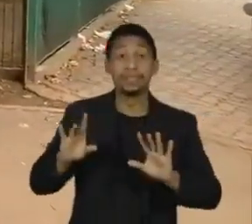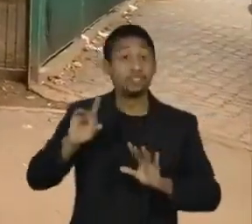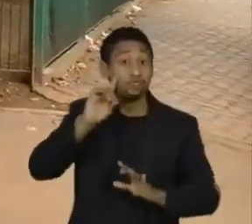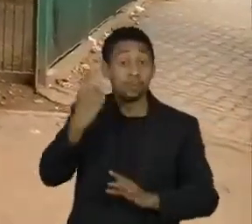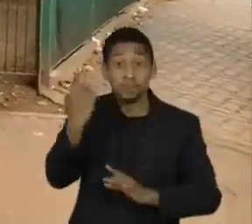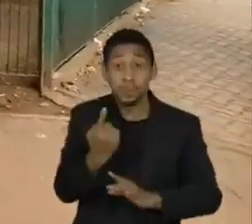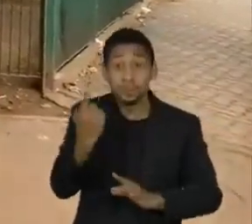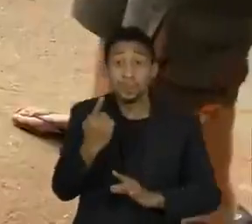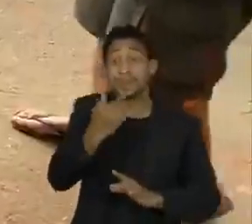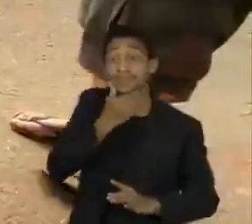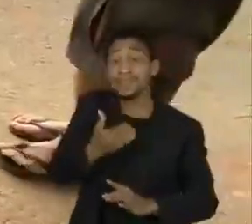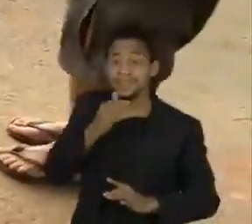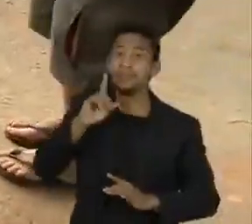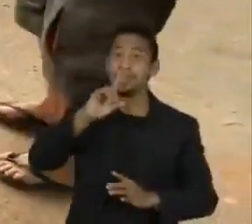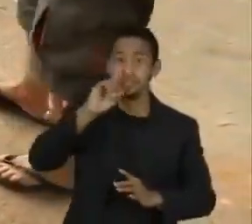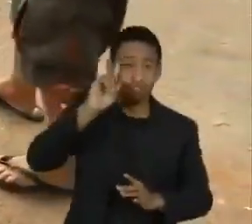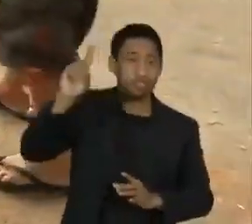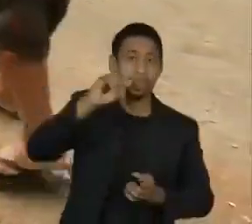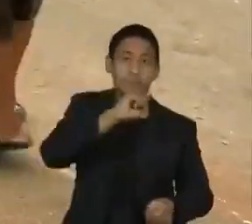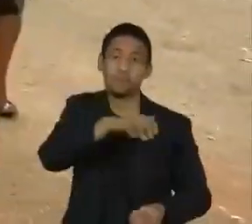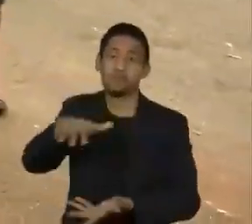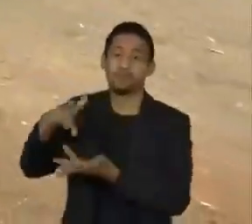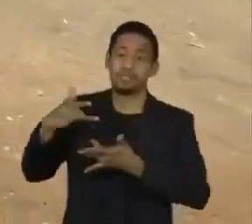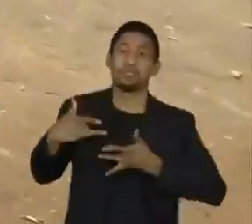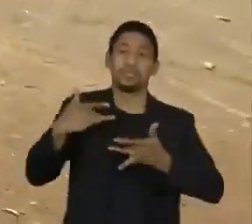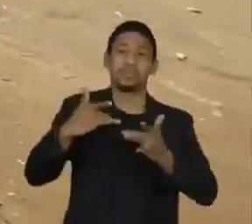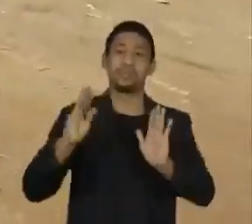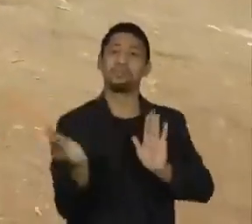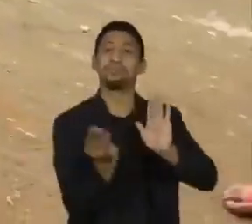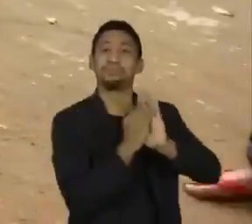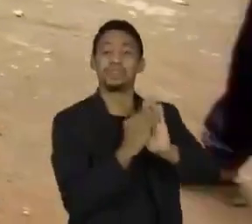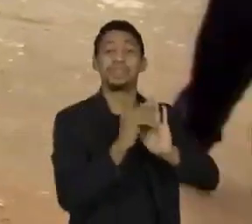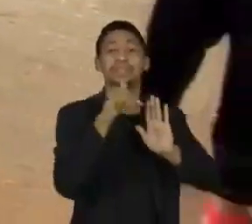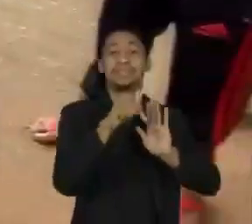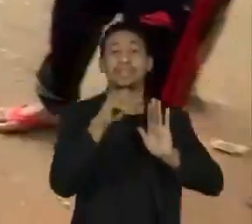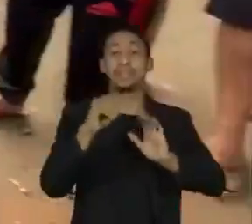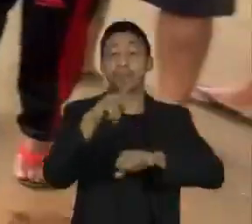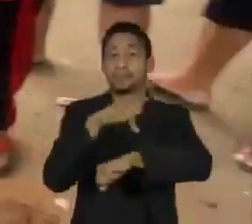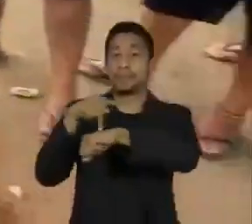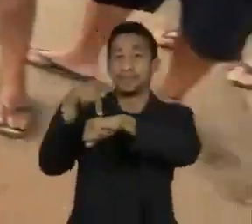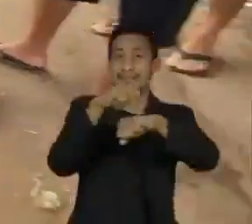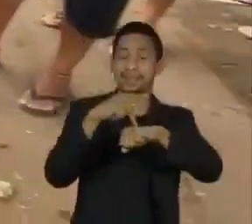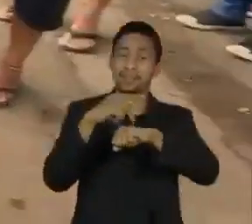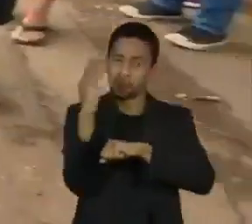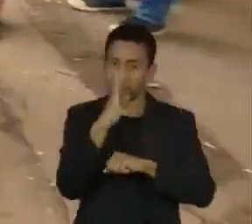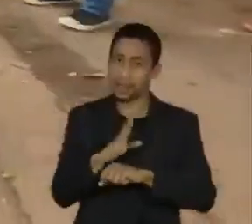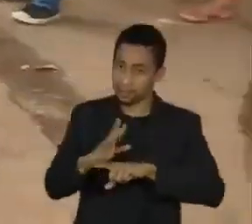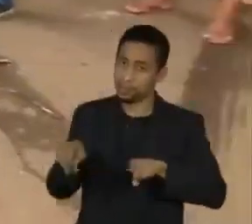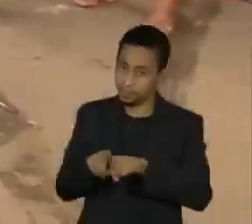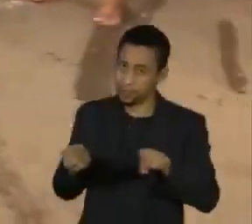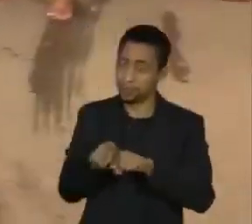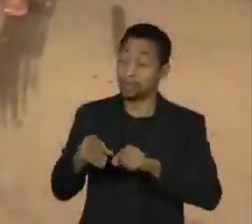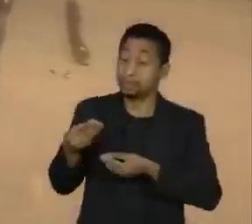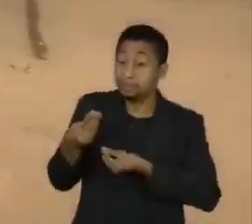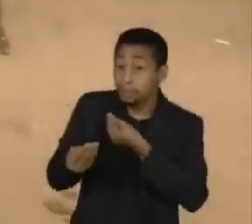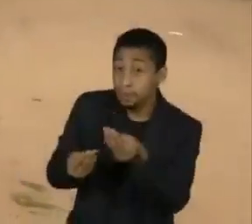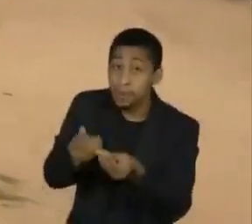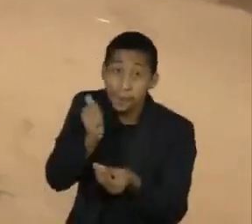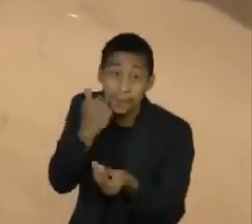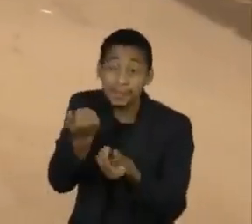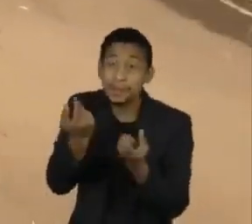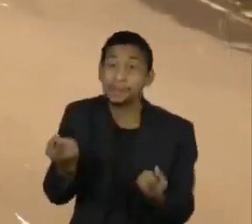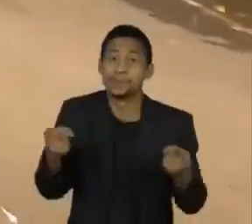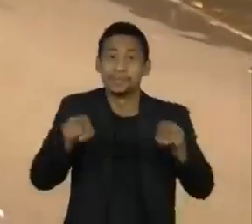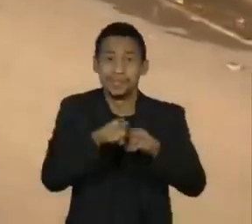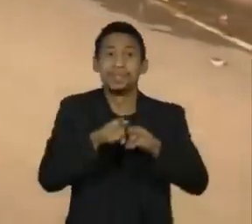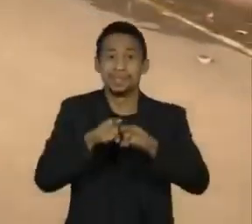Dia Mundial da Doação. A data faz parte do calendário de 70 países, entre eles o Brasil. A entrega de pães é uma parceria entre